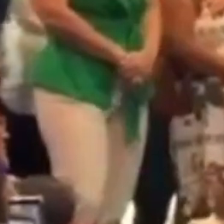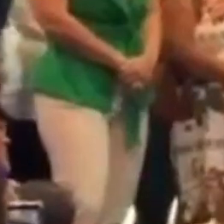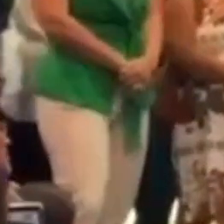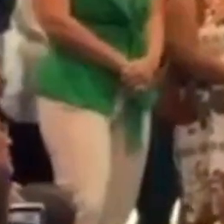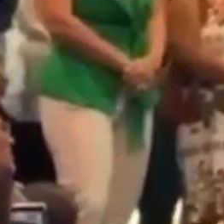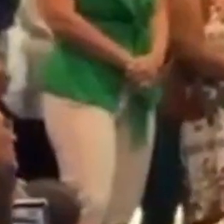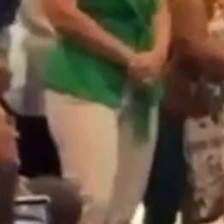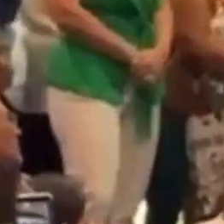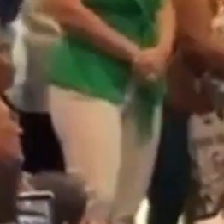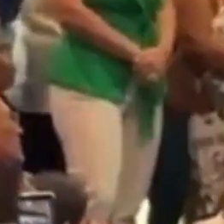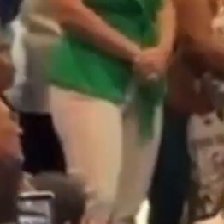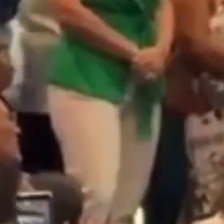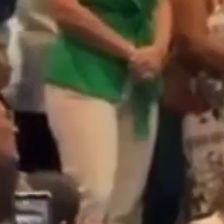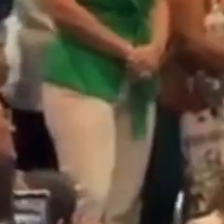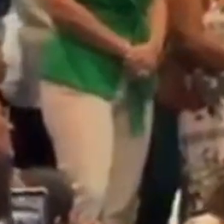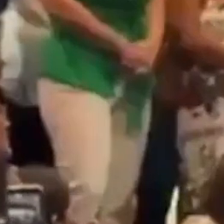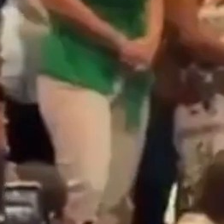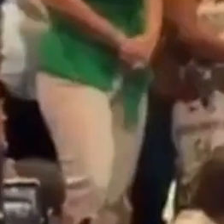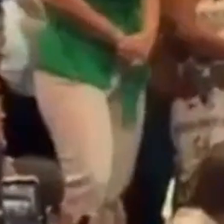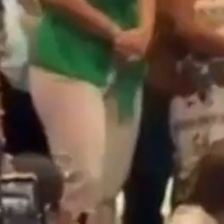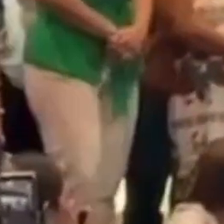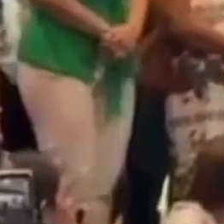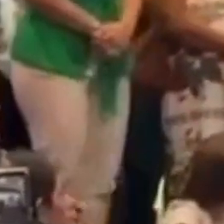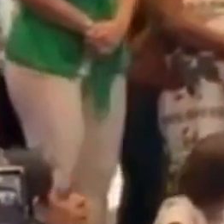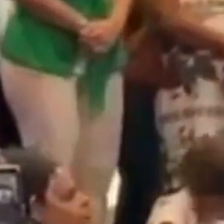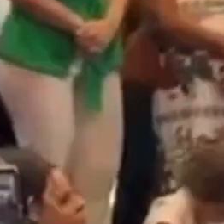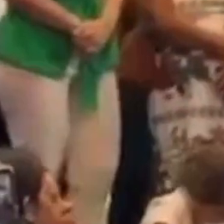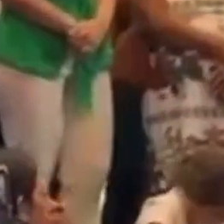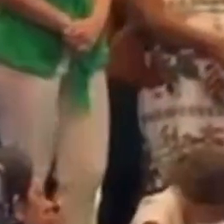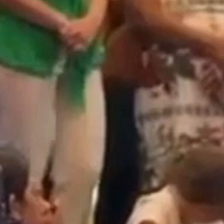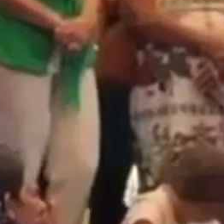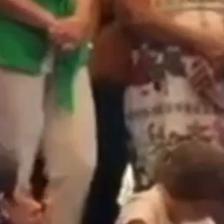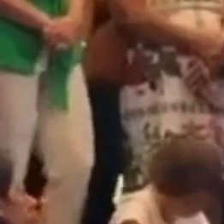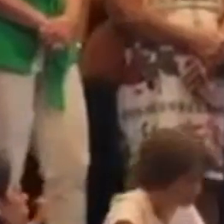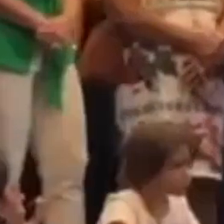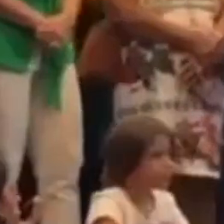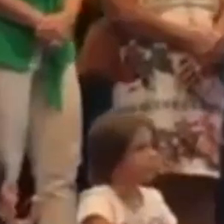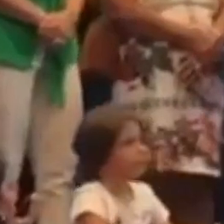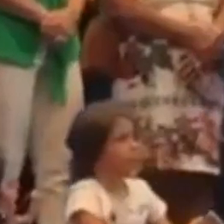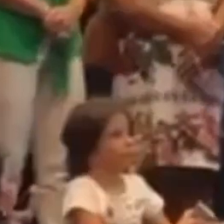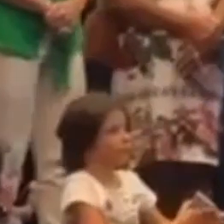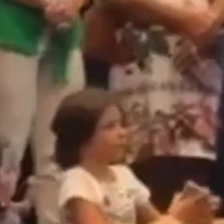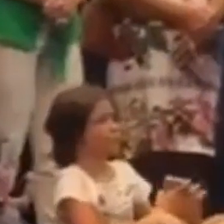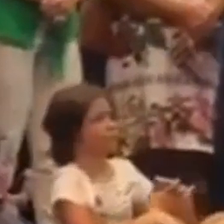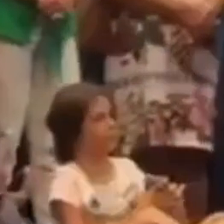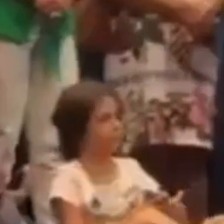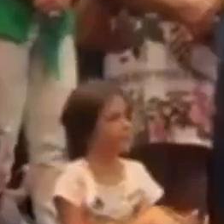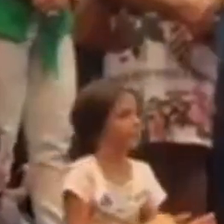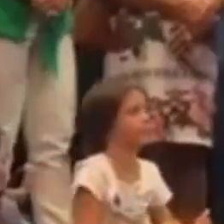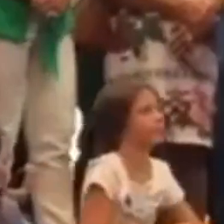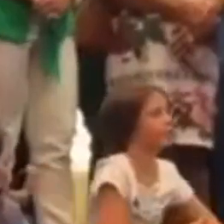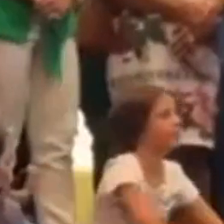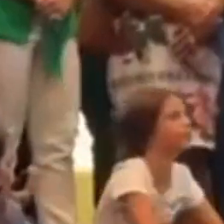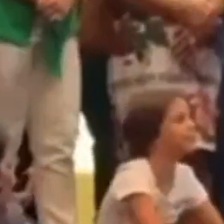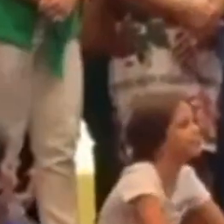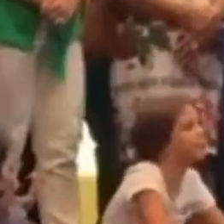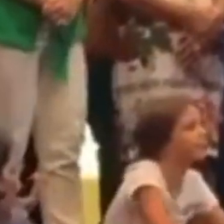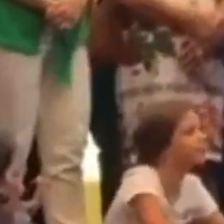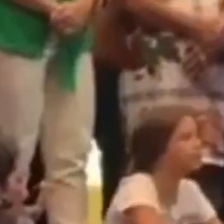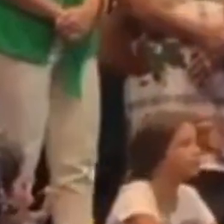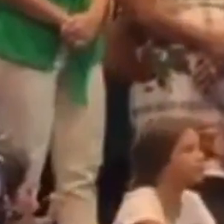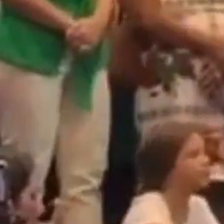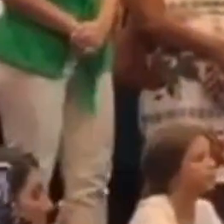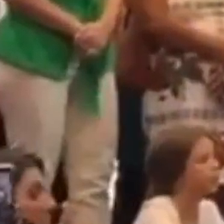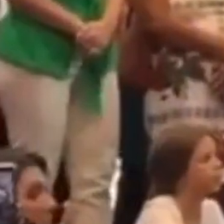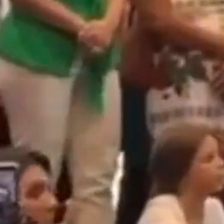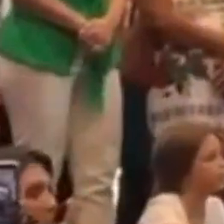destruído daquele caminho que nós trilhamos. Está sendo destruído pela traição, está sendo destruído pelo descompromisso. E eu dou os nomes aos bois. E